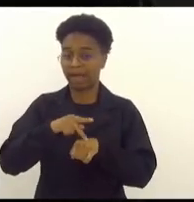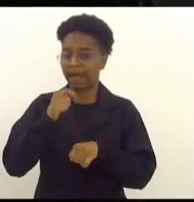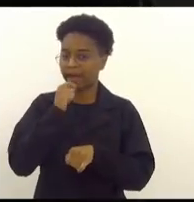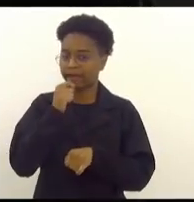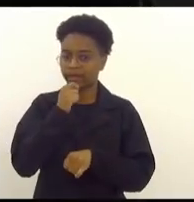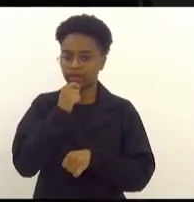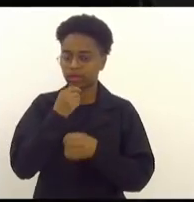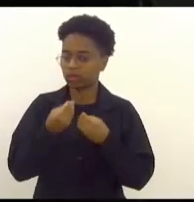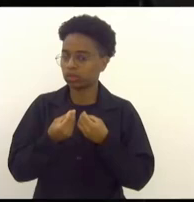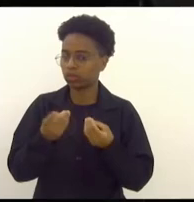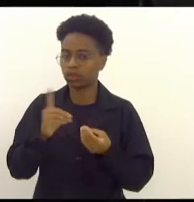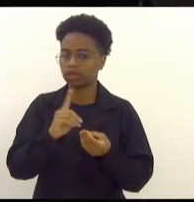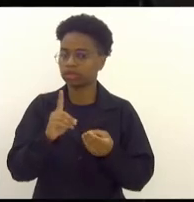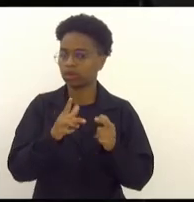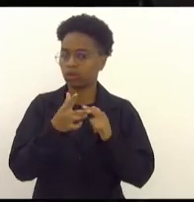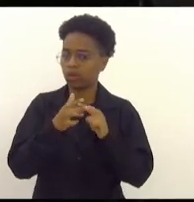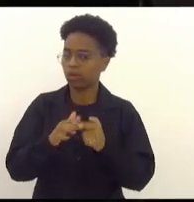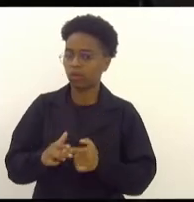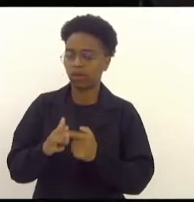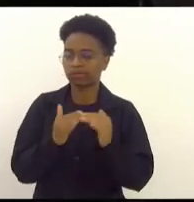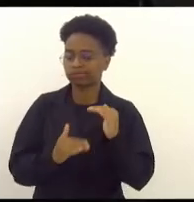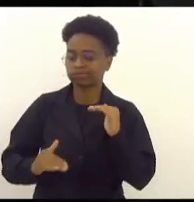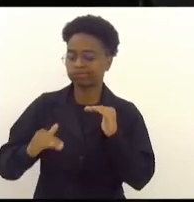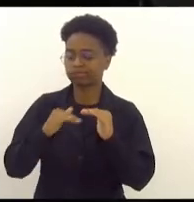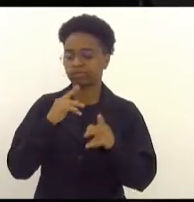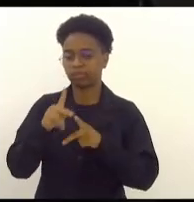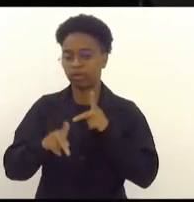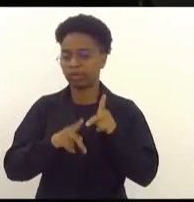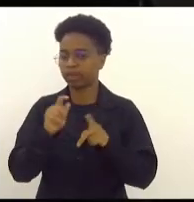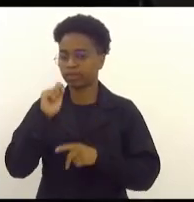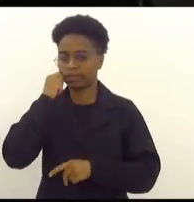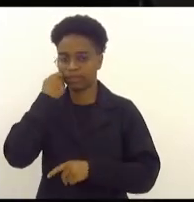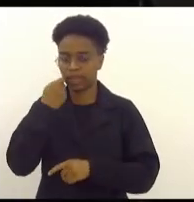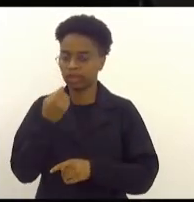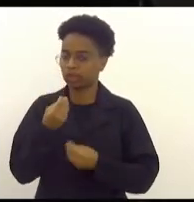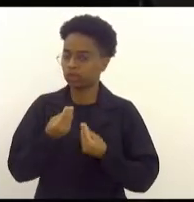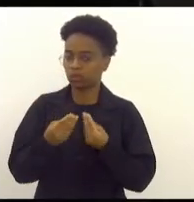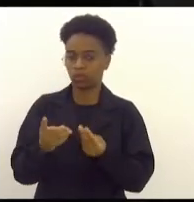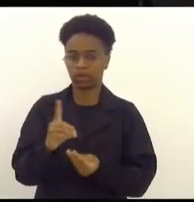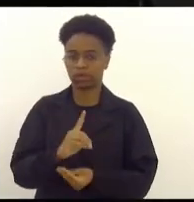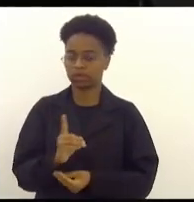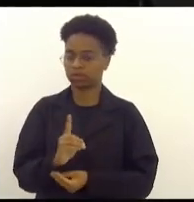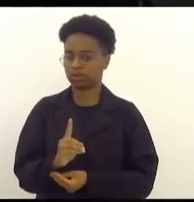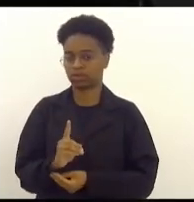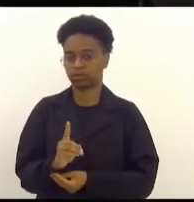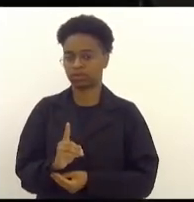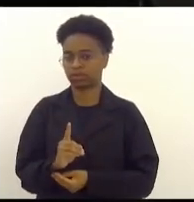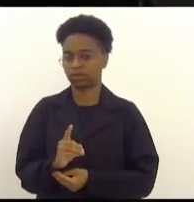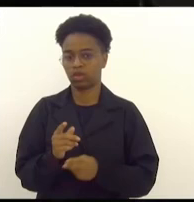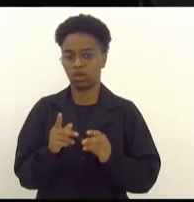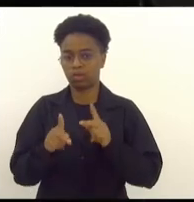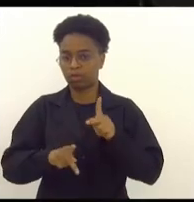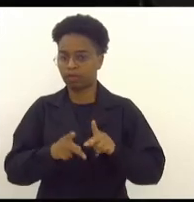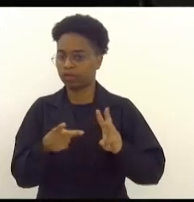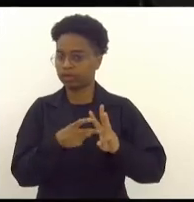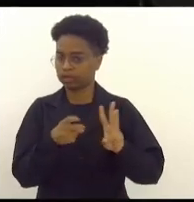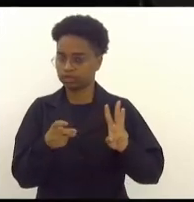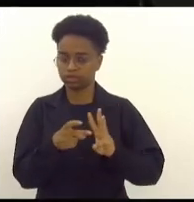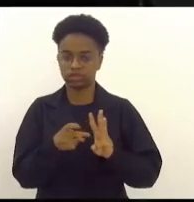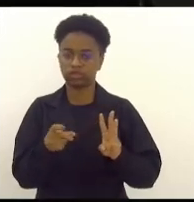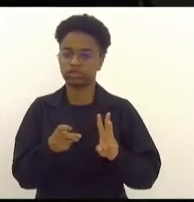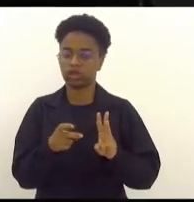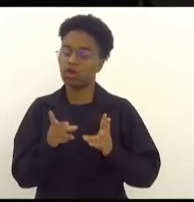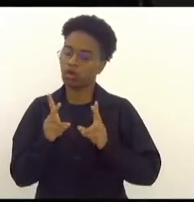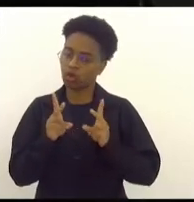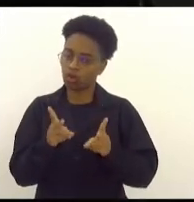reparação para o povo negro de um país que ainda não fez a suposta reparação para os indígenas de um país